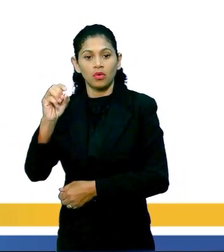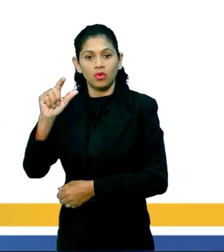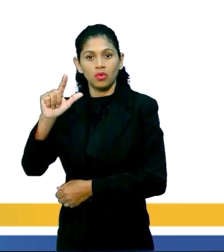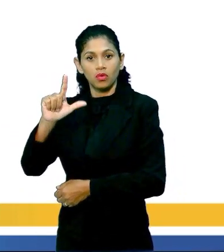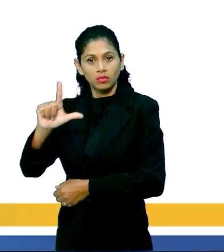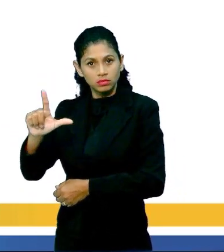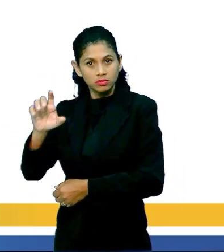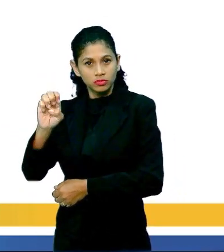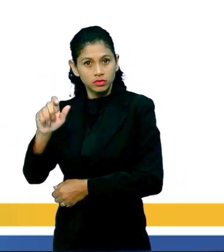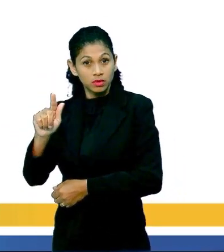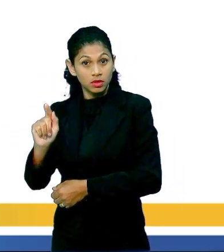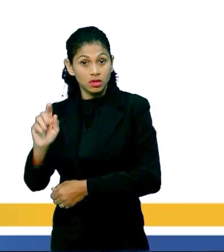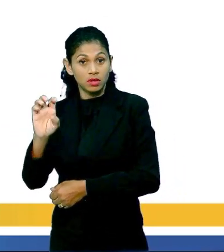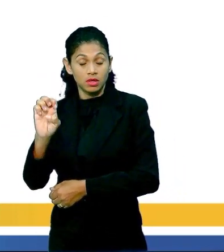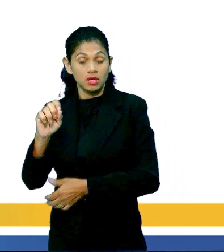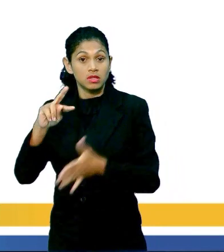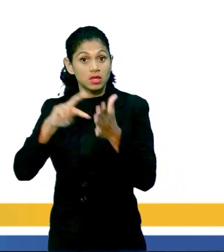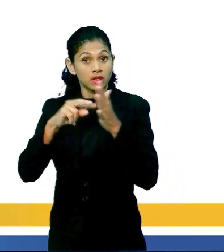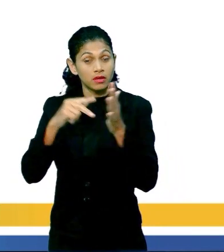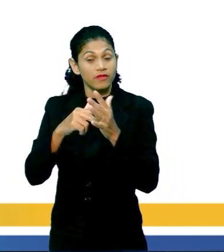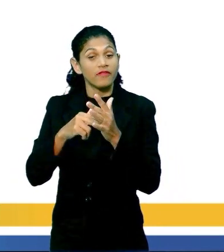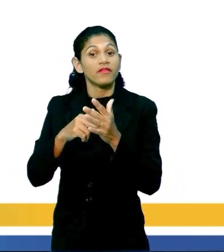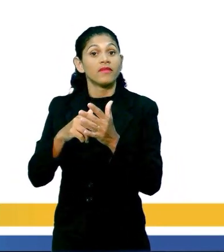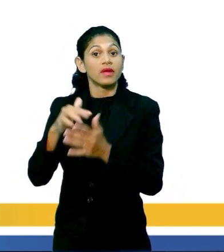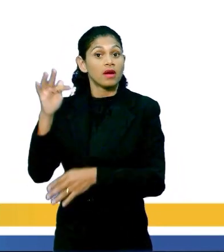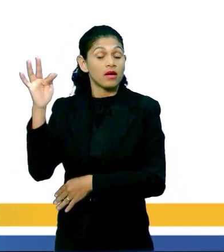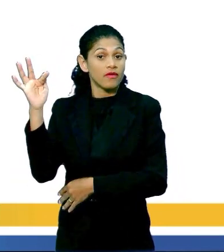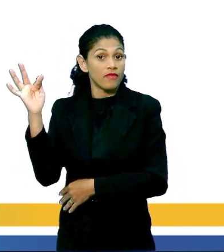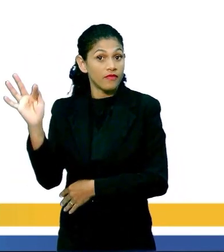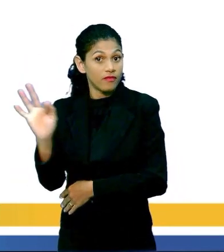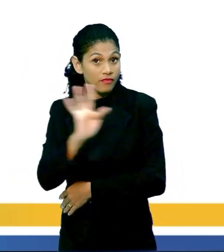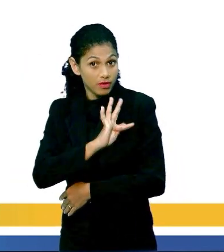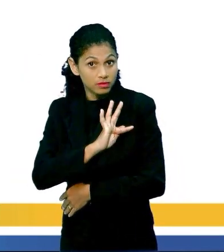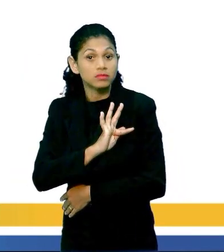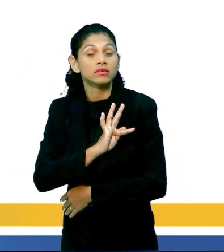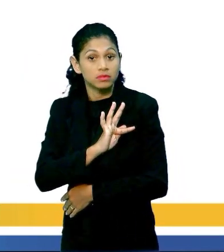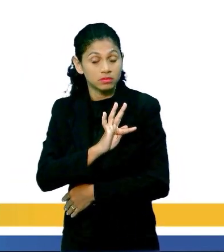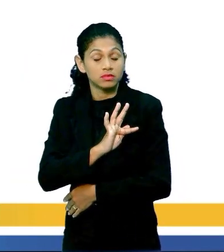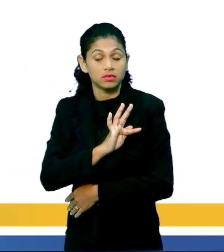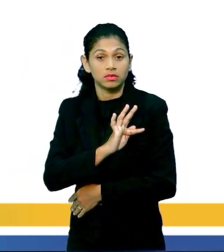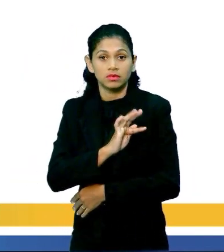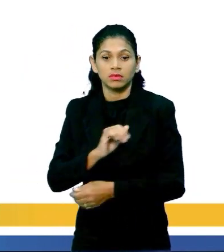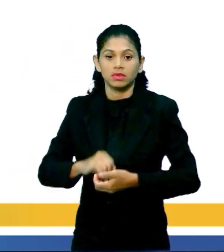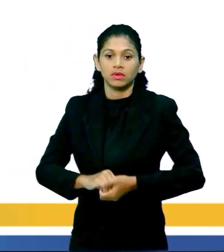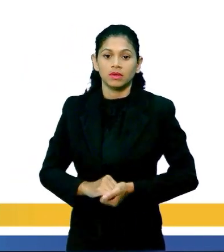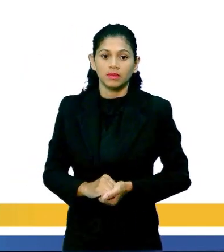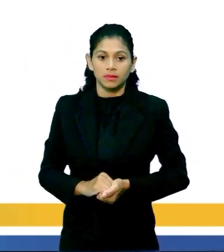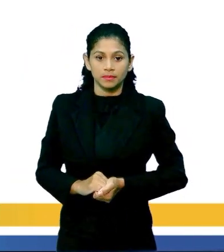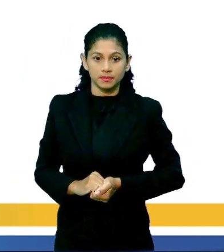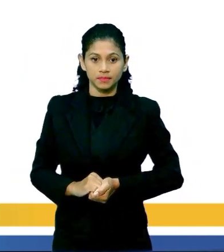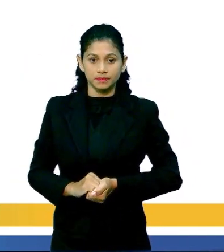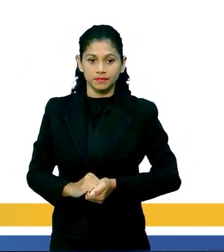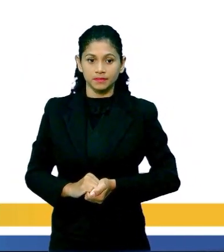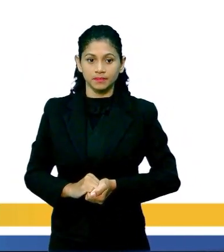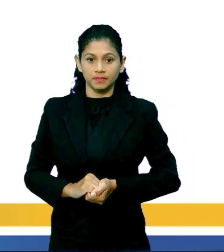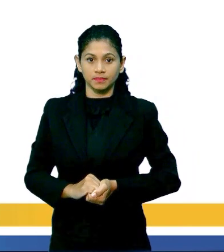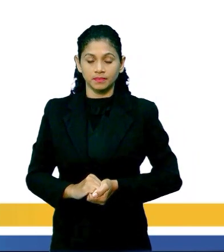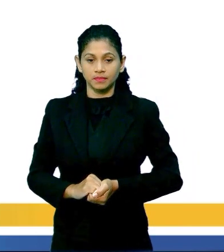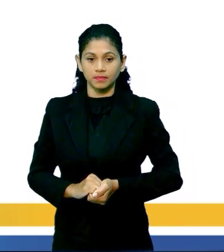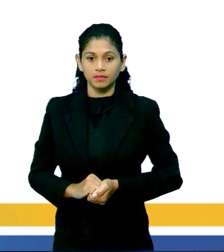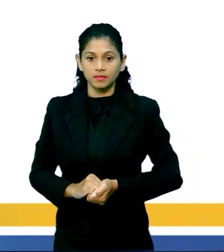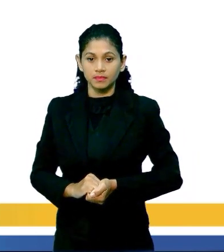pessoas confundem bastante. E nós temos o próximo exemplo. The teacher gave us a list